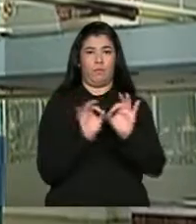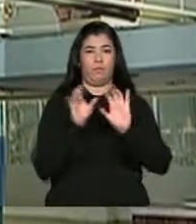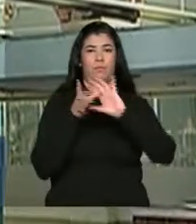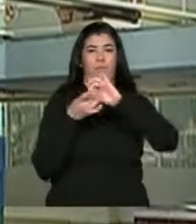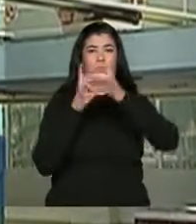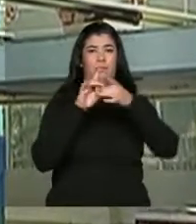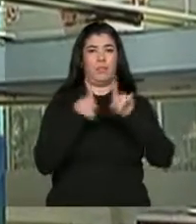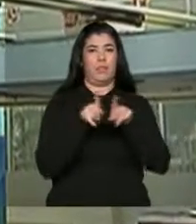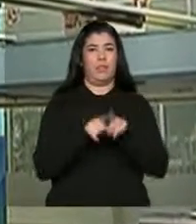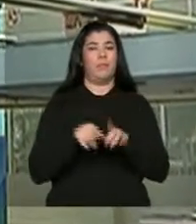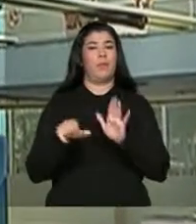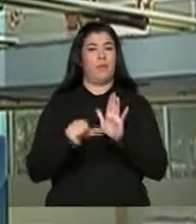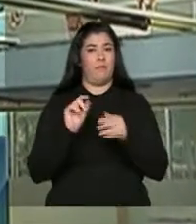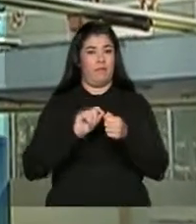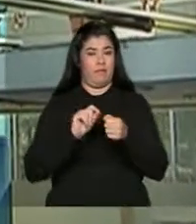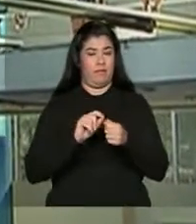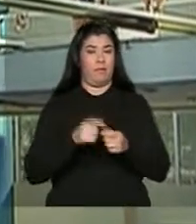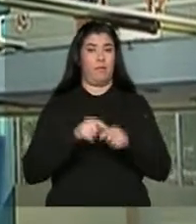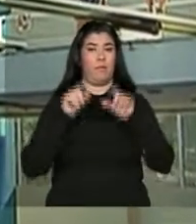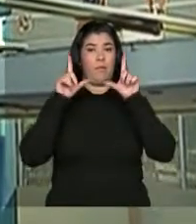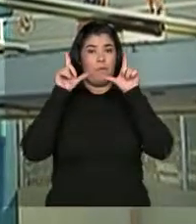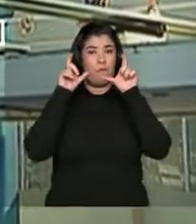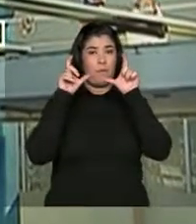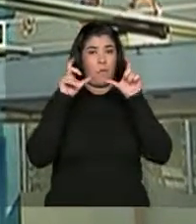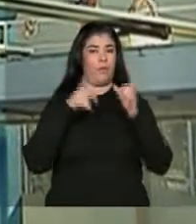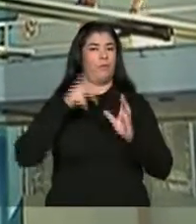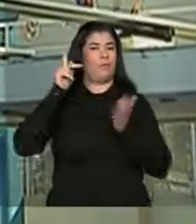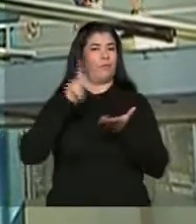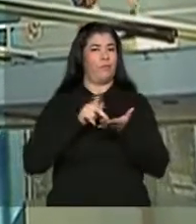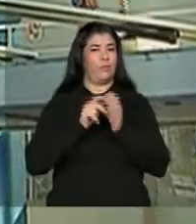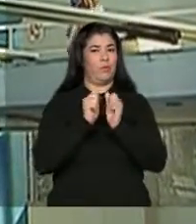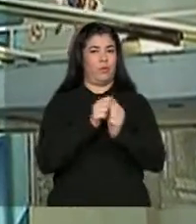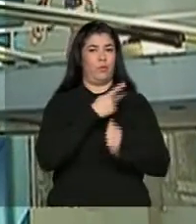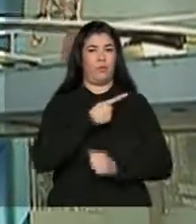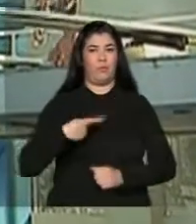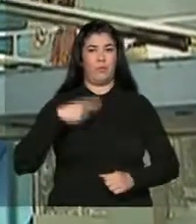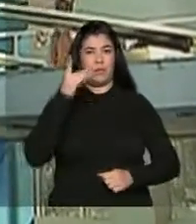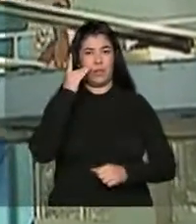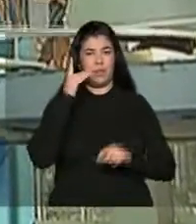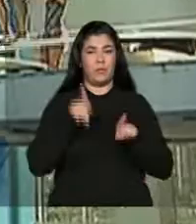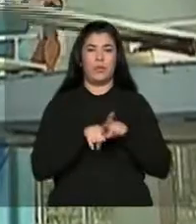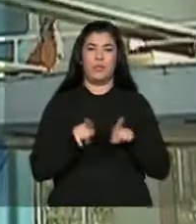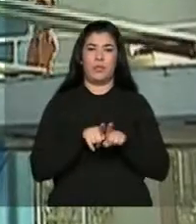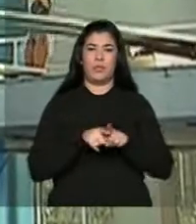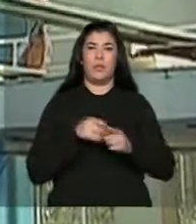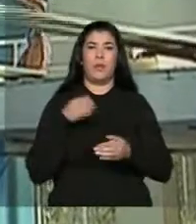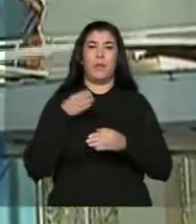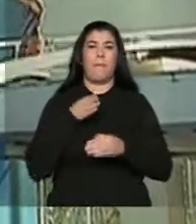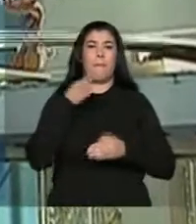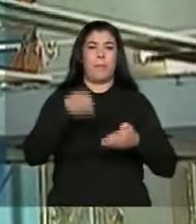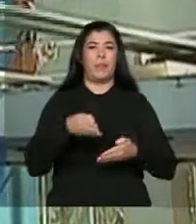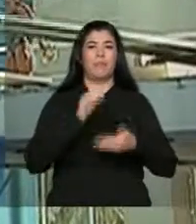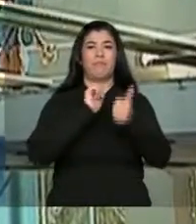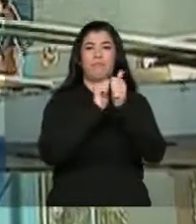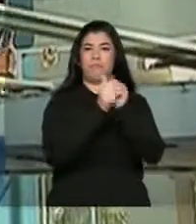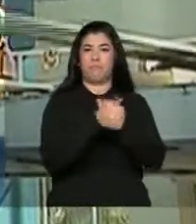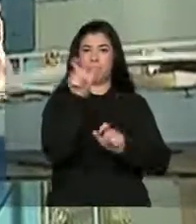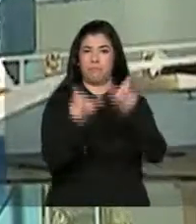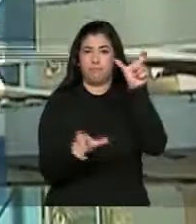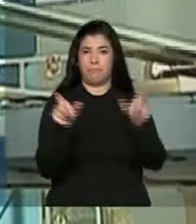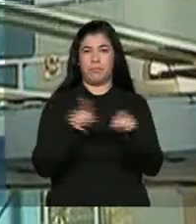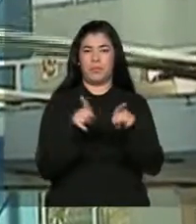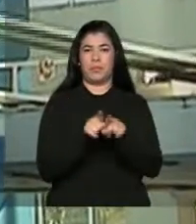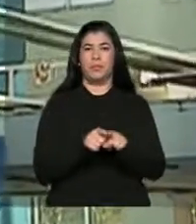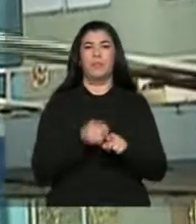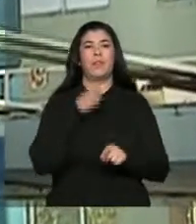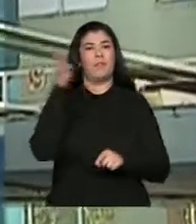prevista ainda uma foto oficial é com a presidenta e participantes da delegação que vai à toronto no mês que vem participar